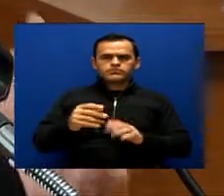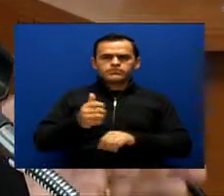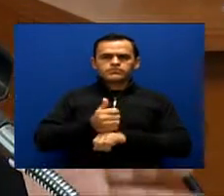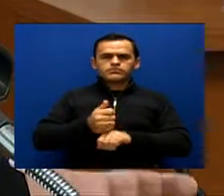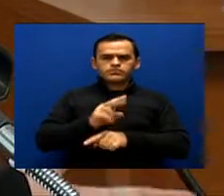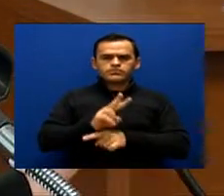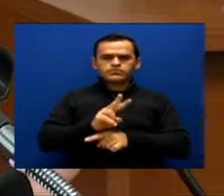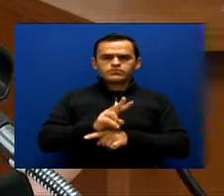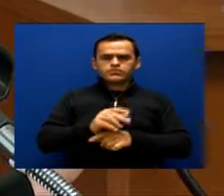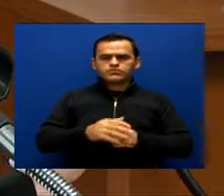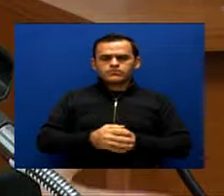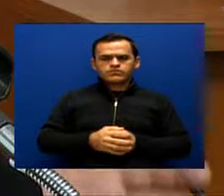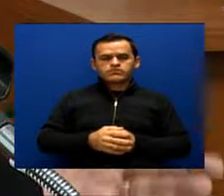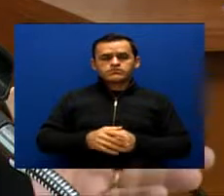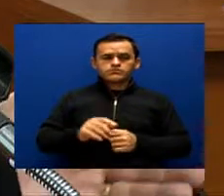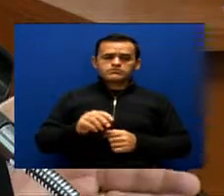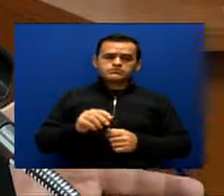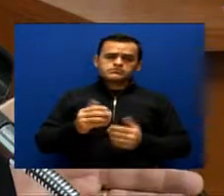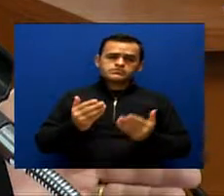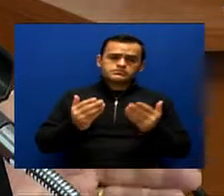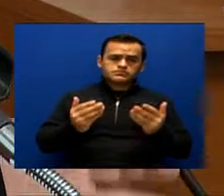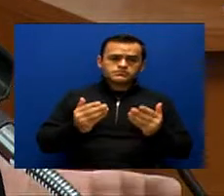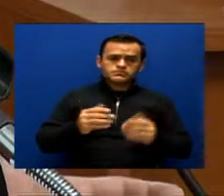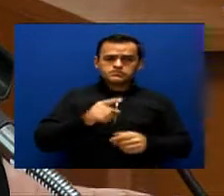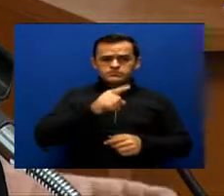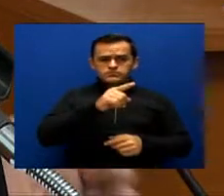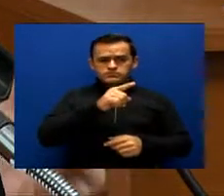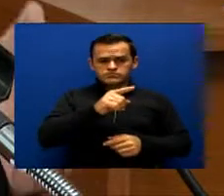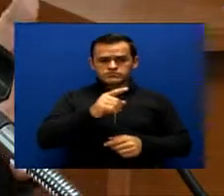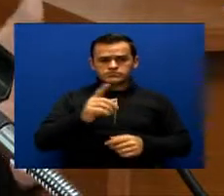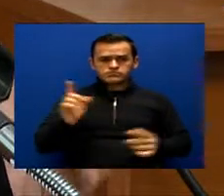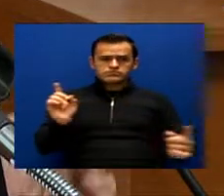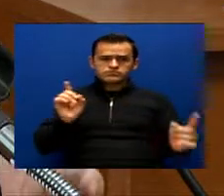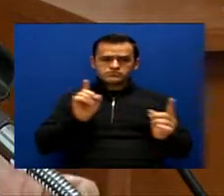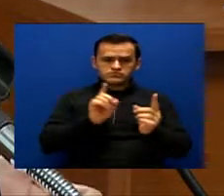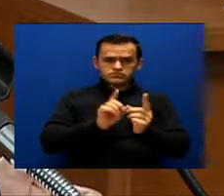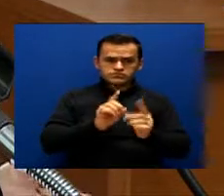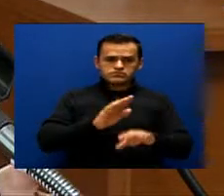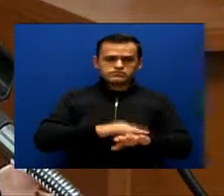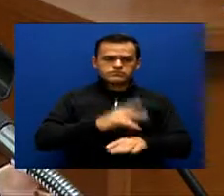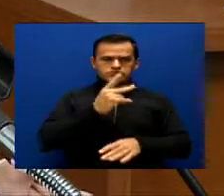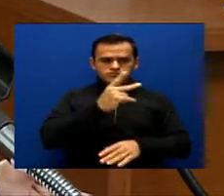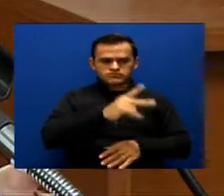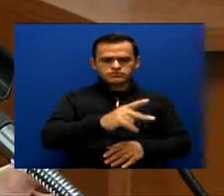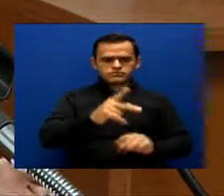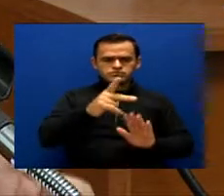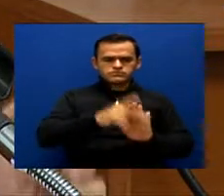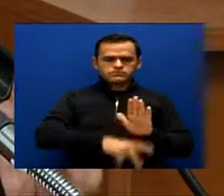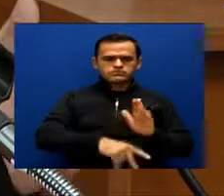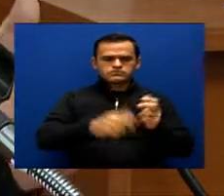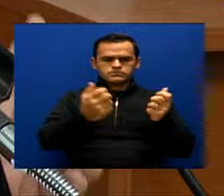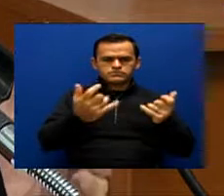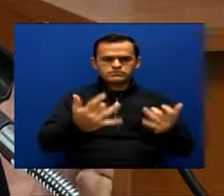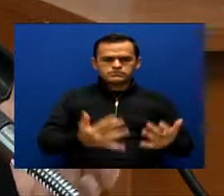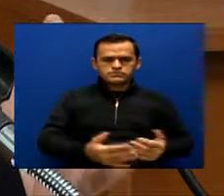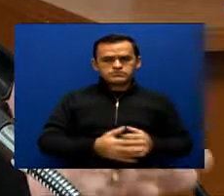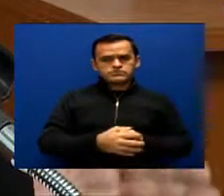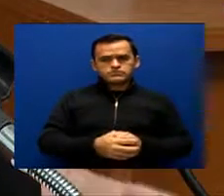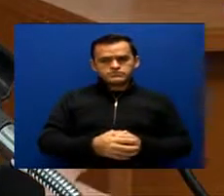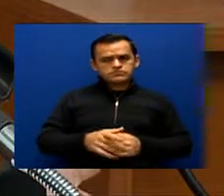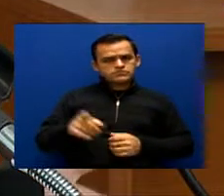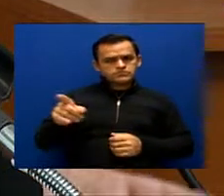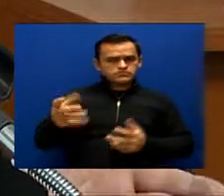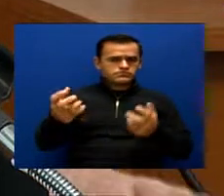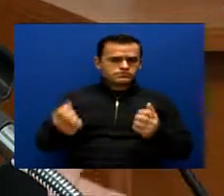ela, com dúvida, Vossa Excelência foi procurado, brilhantemente apresentou esse projeto, e é claro que